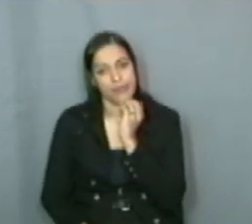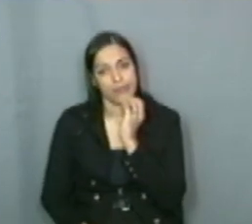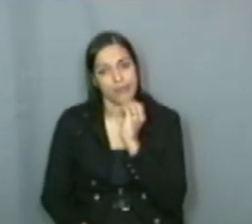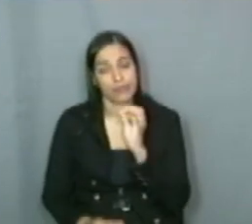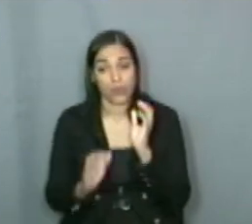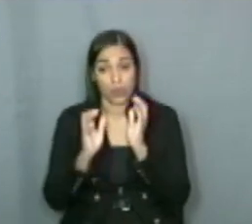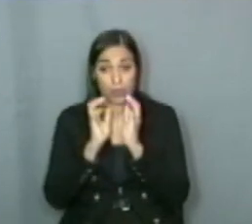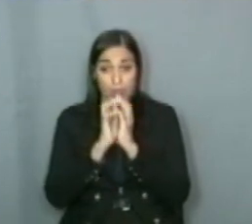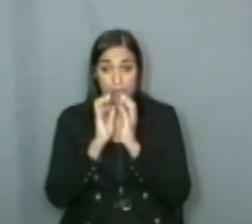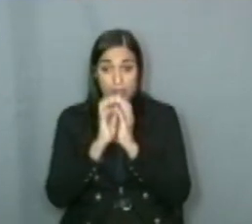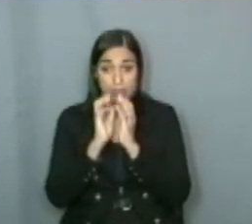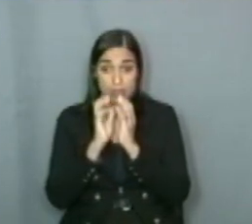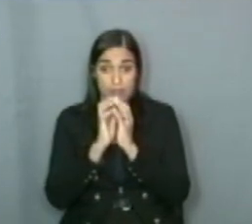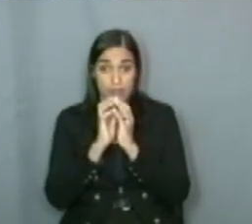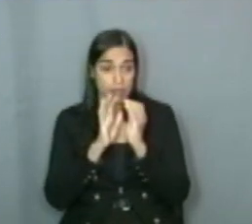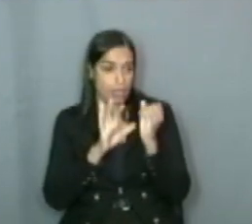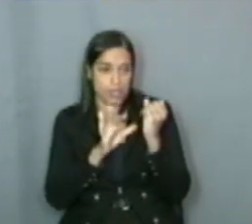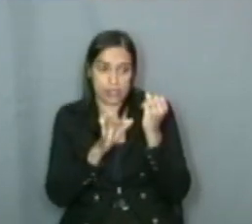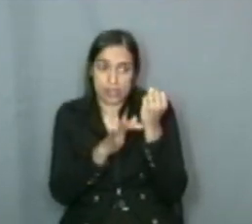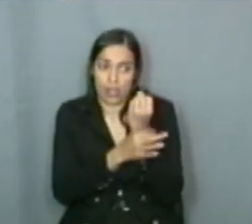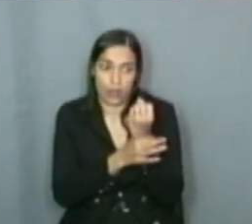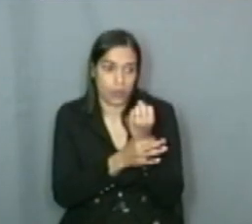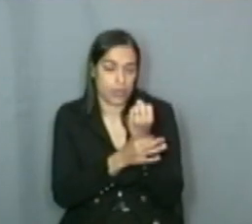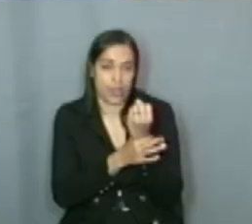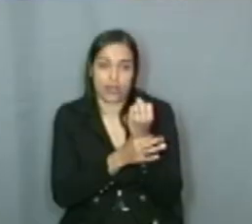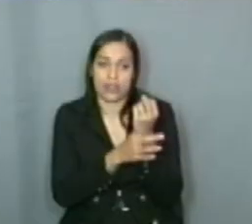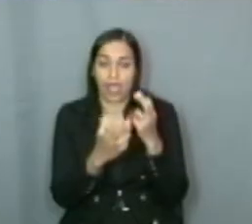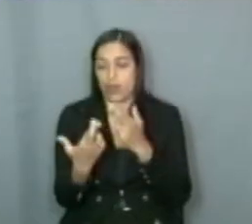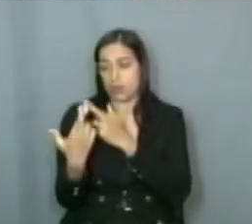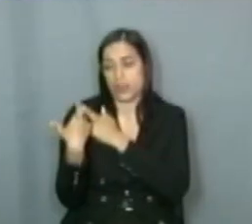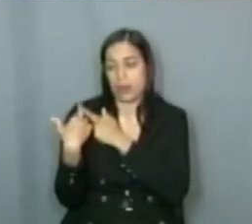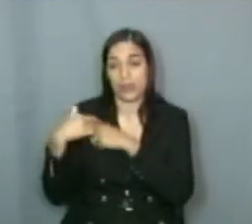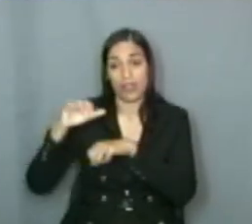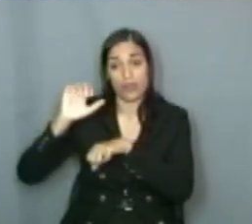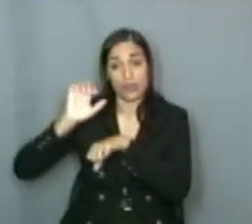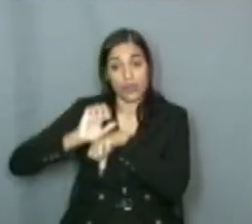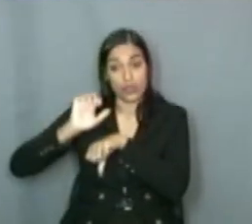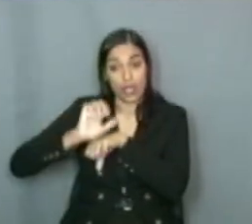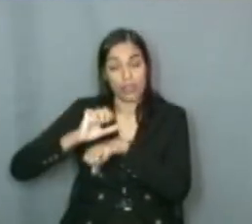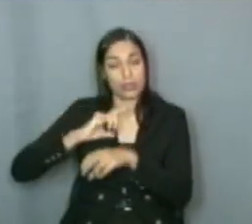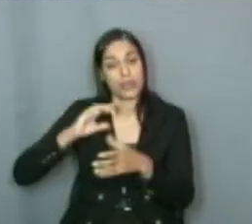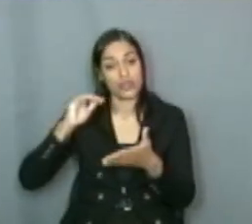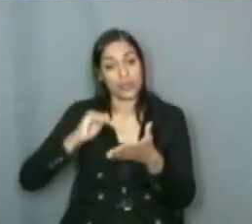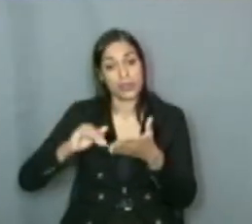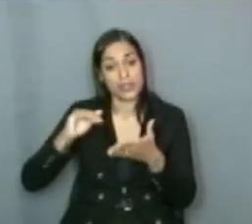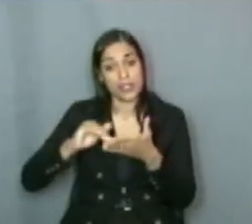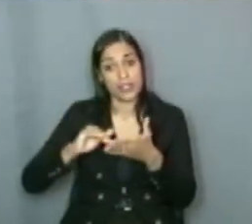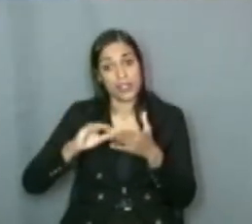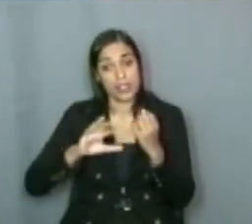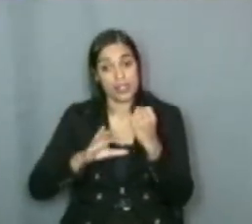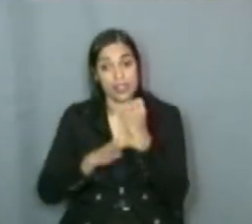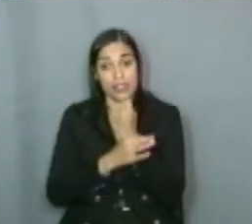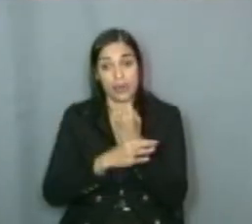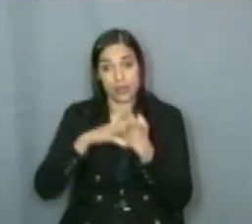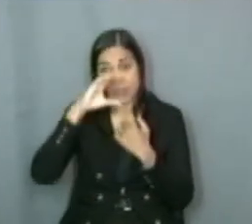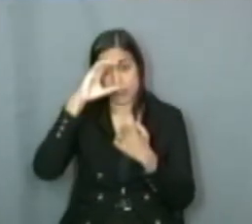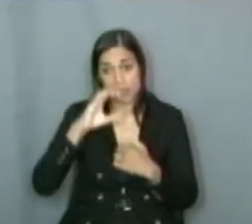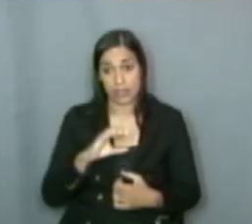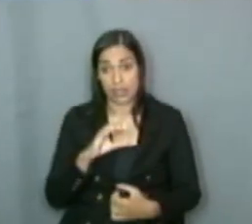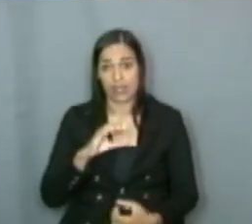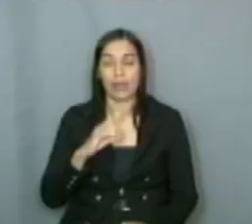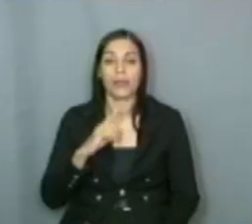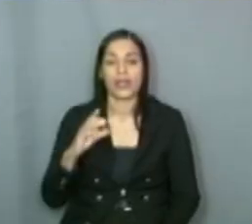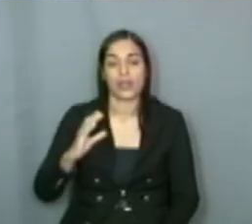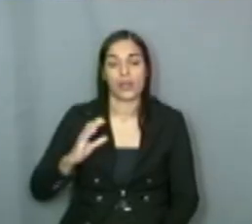Um Recife que diz que segurança não é com ele, é com o Estado. Mas tem uma Secretaria de Segurança Cidadã para ter os carros